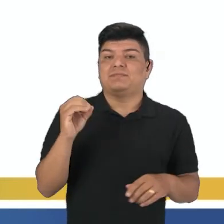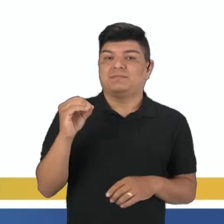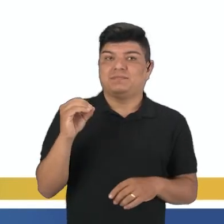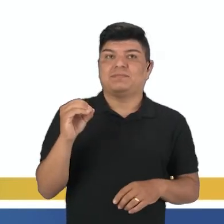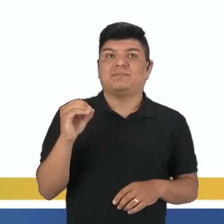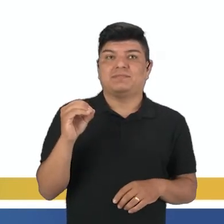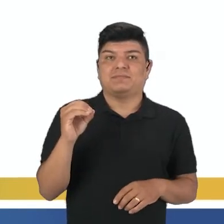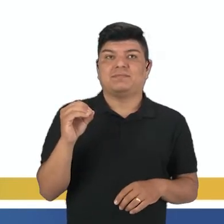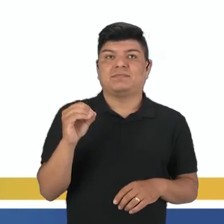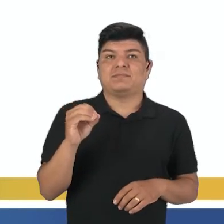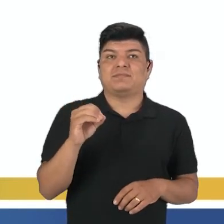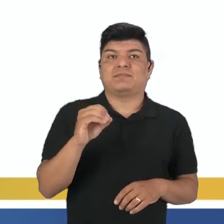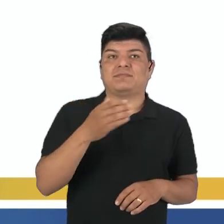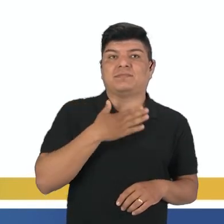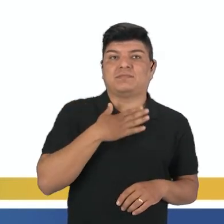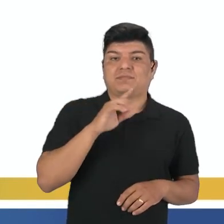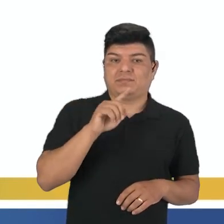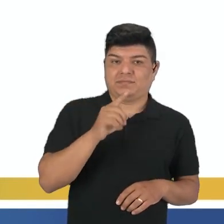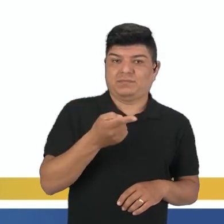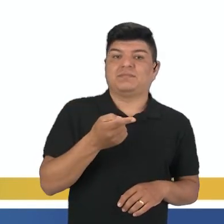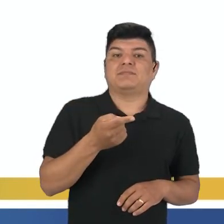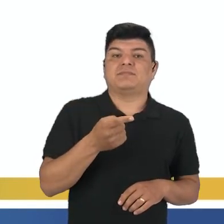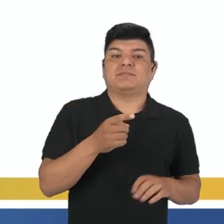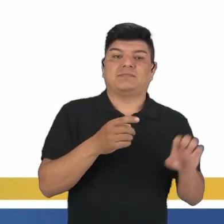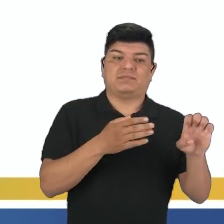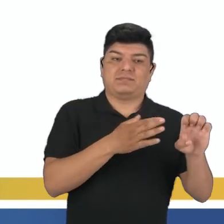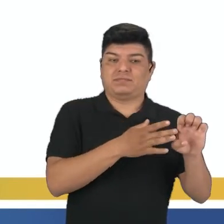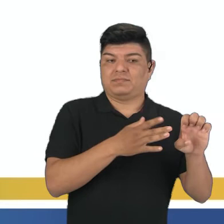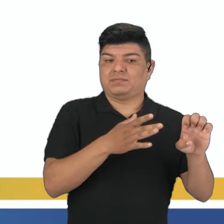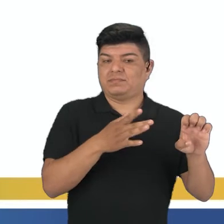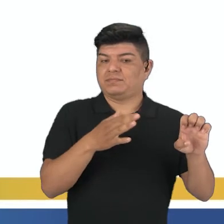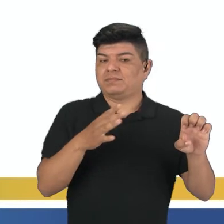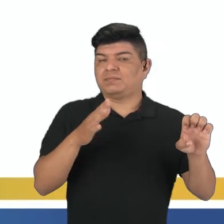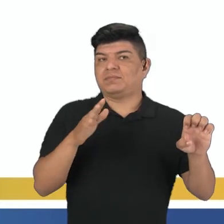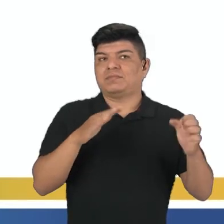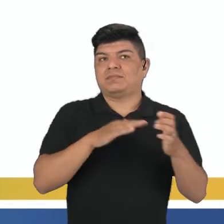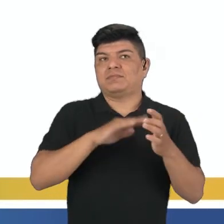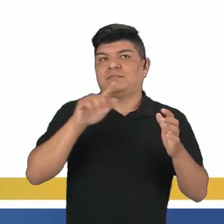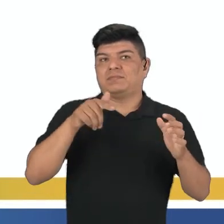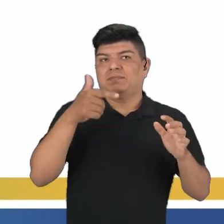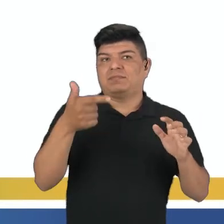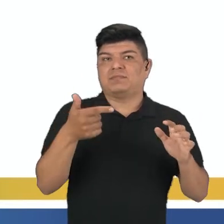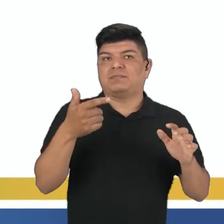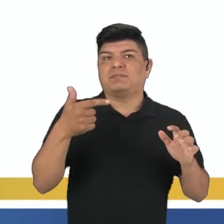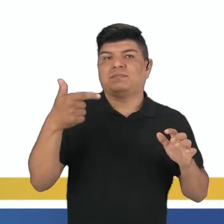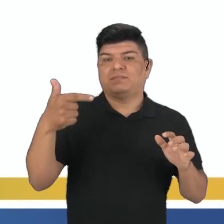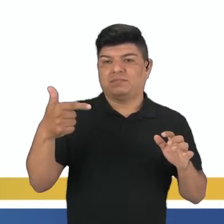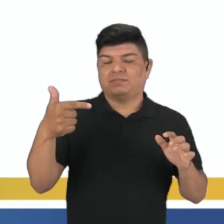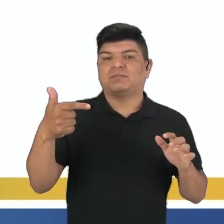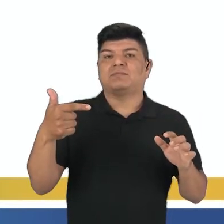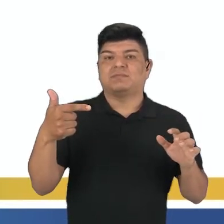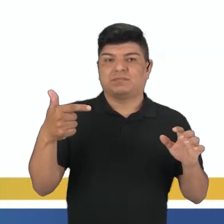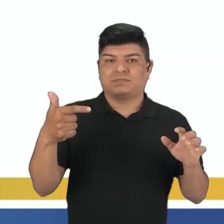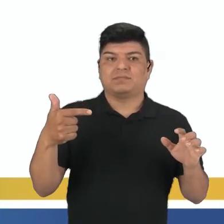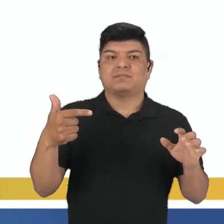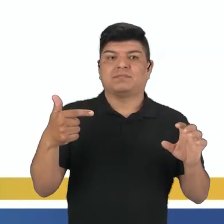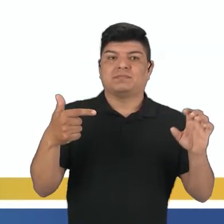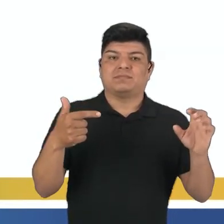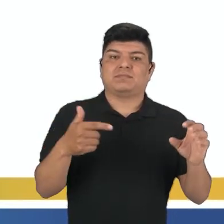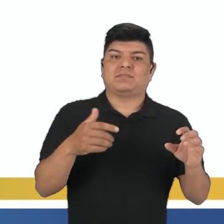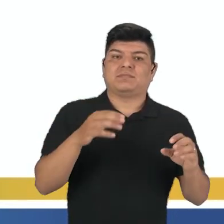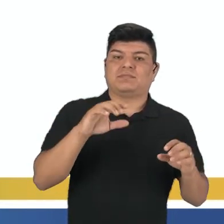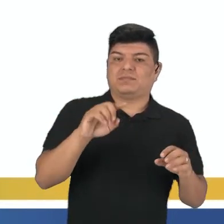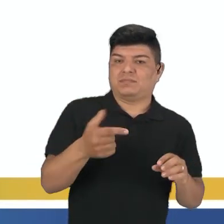zero. Então eu vou pegar essa minha vírgula e vou andar até depois do 2. Ou seja, eu vou localizar a minha vírgula